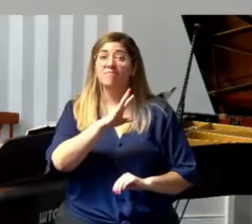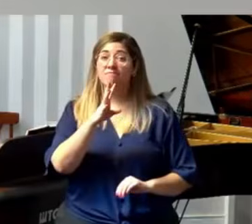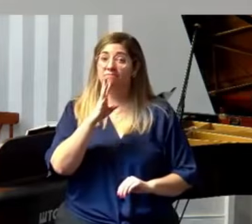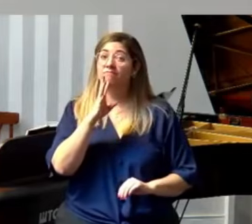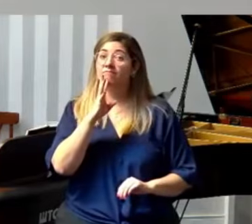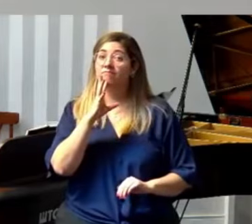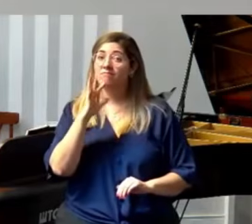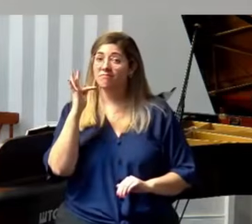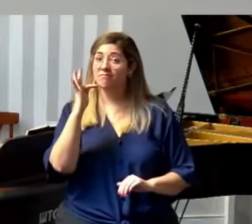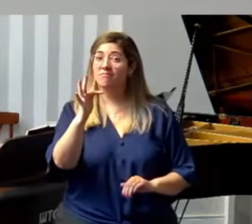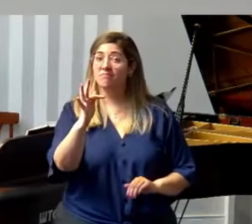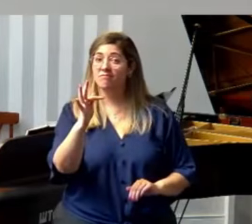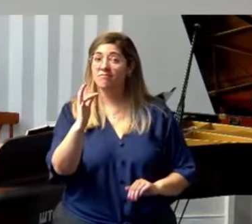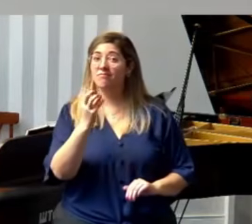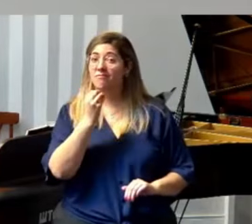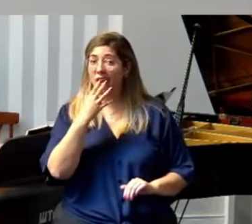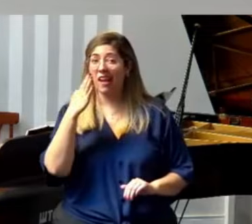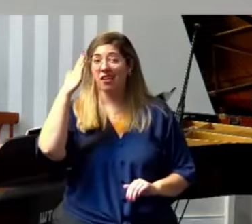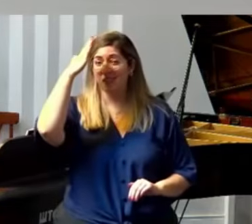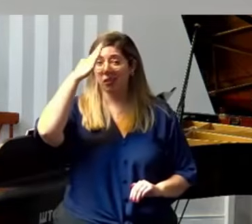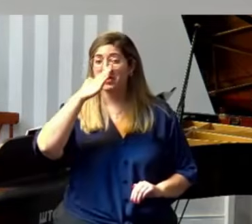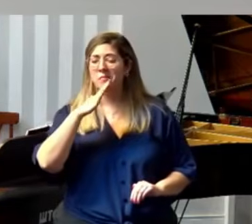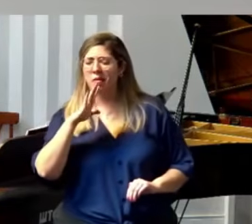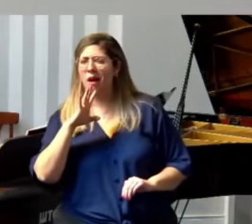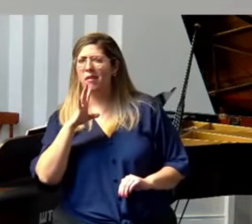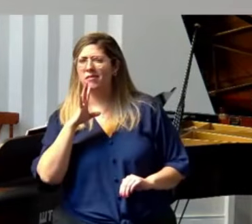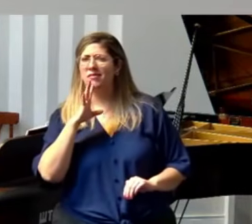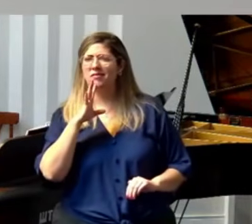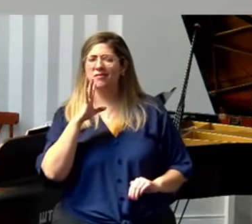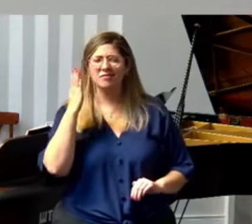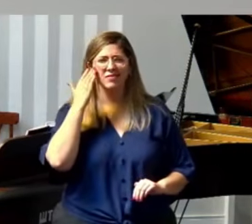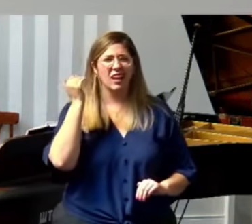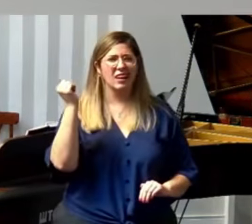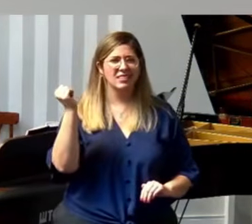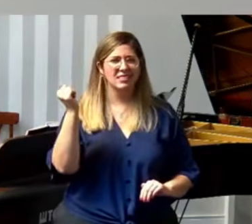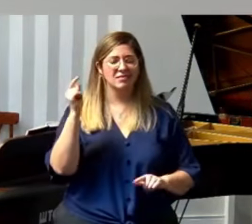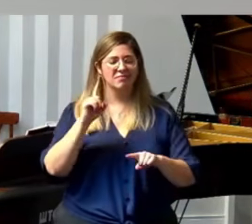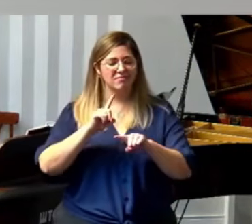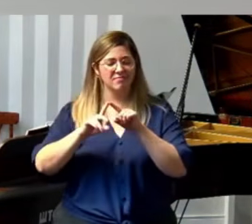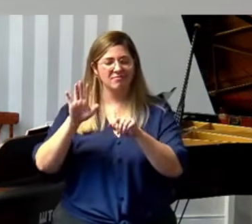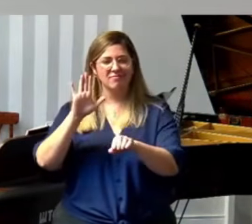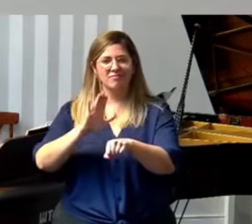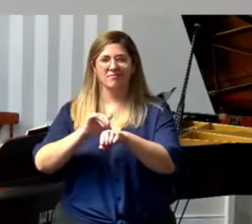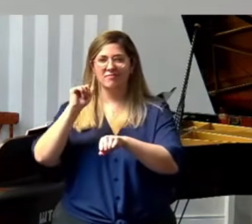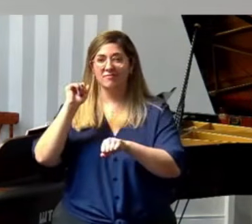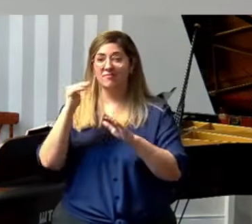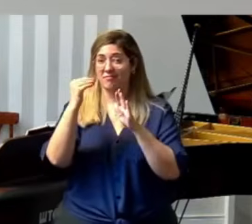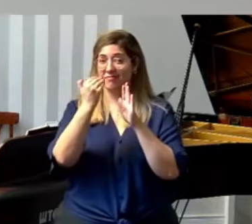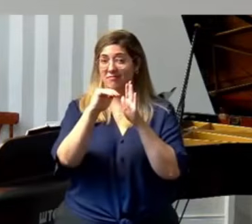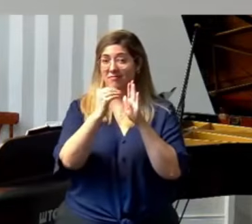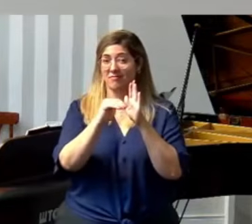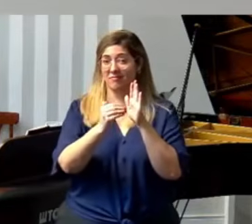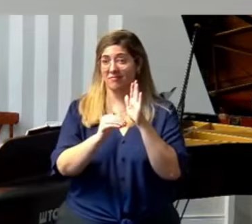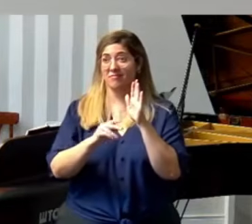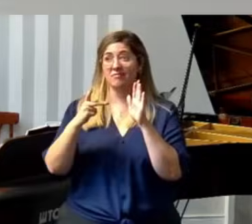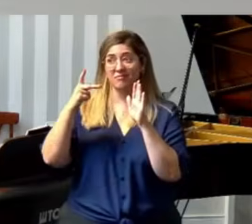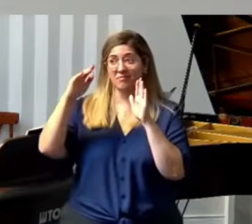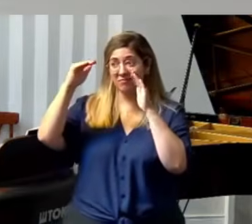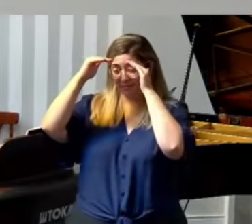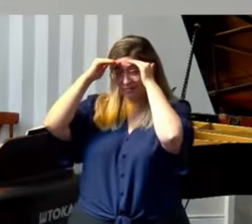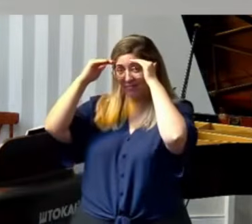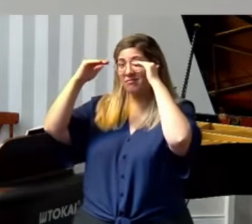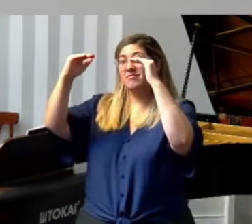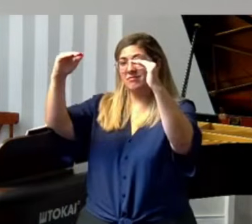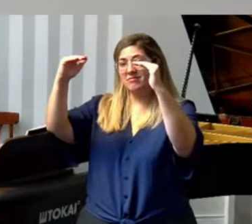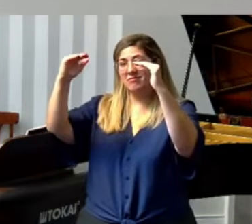das consequências, a nos envolvermos com essa missão nesta terra que foi declarada maldita por Ele,